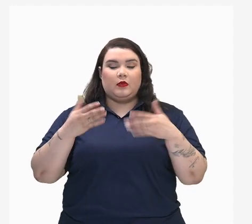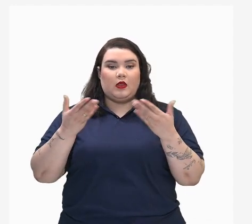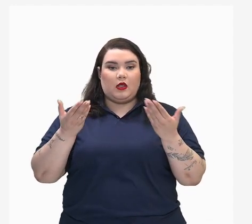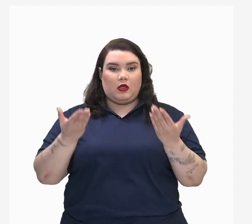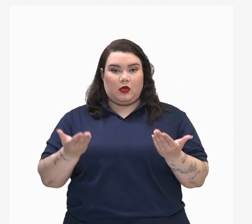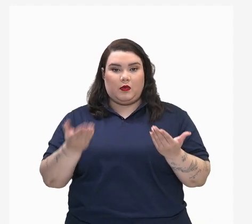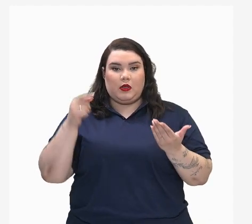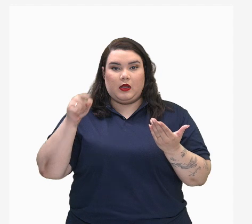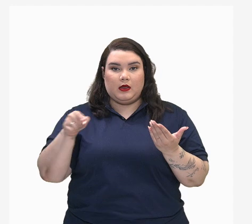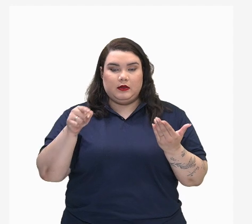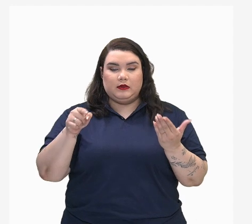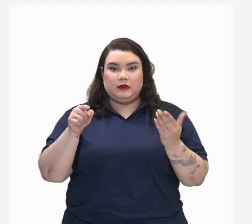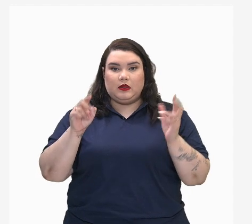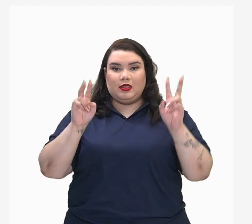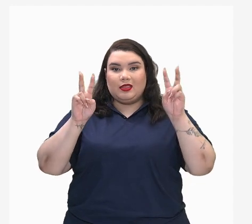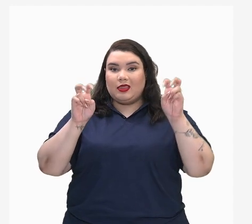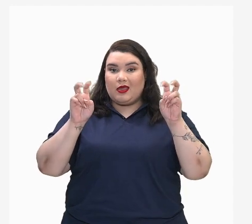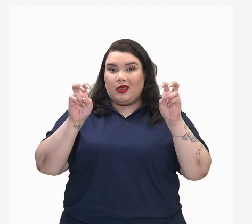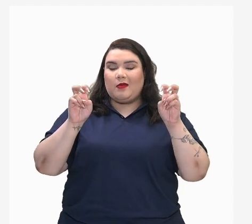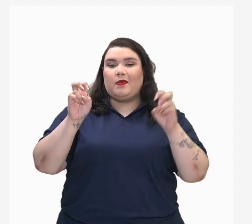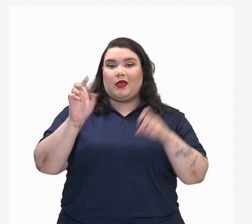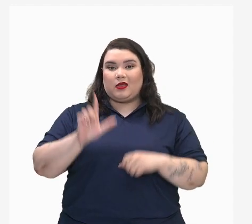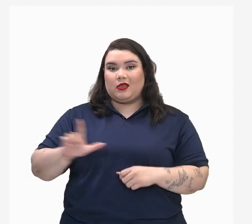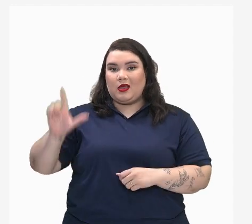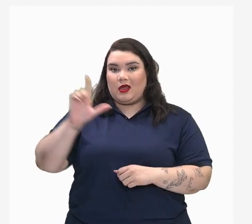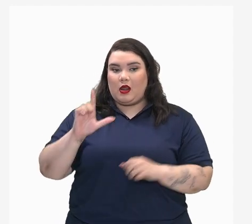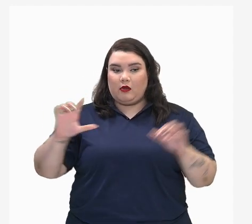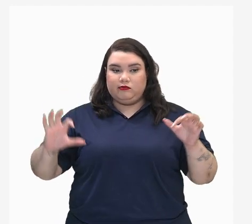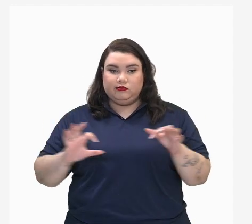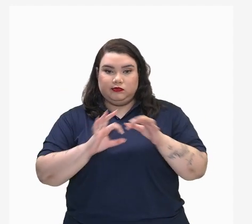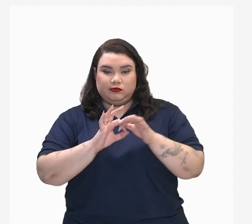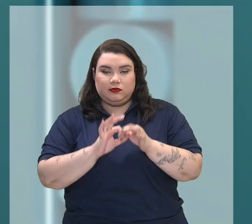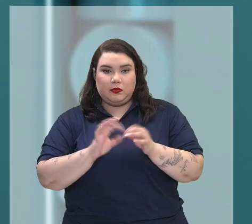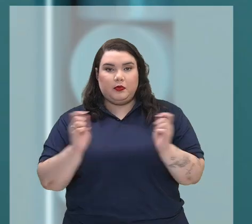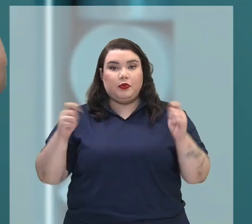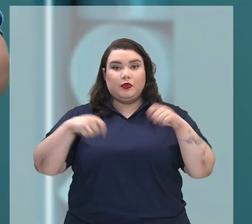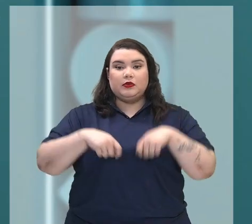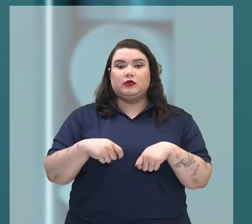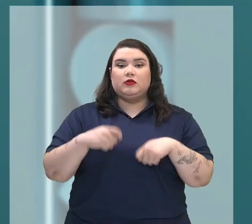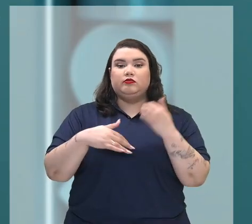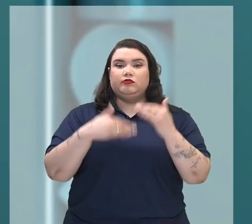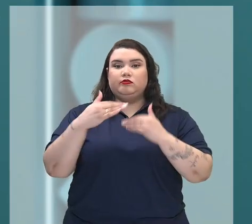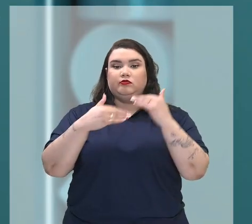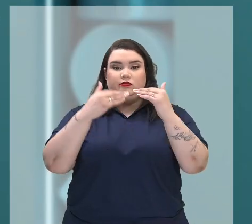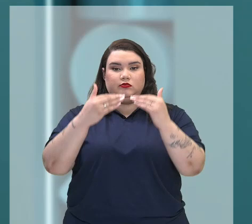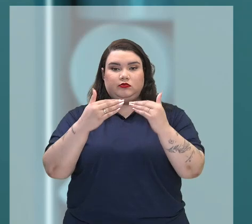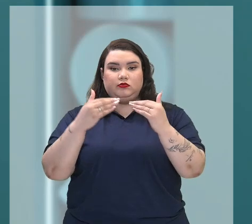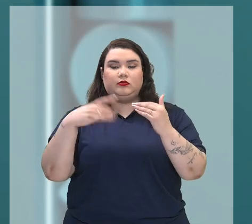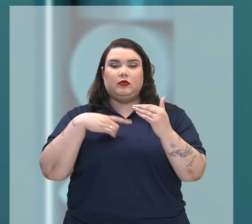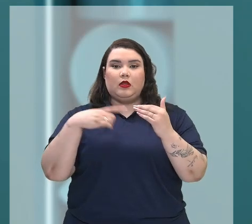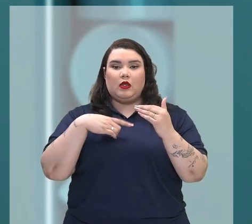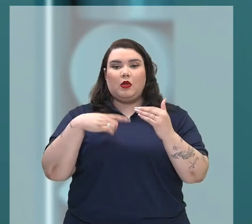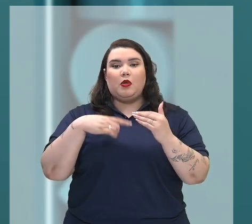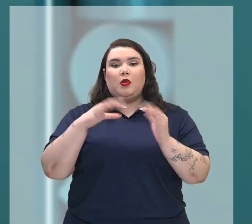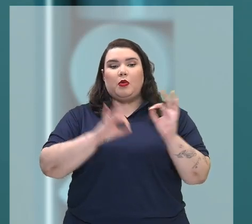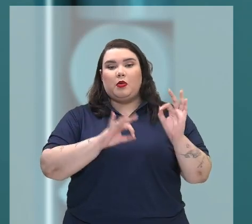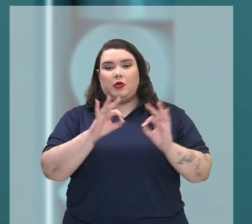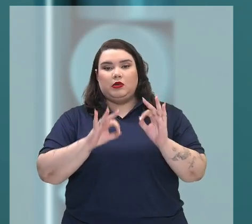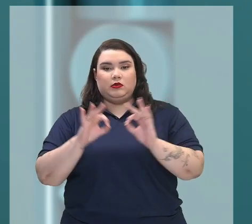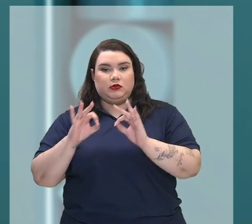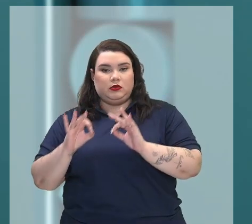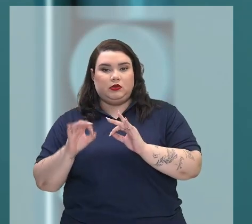a temática literária, ela pode ser desenvolvida e ela pode ser materializada